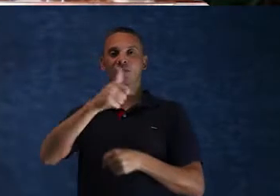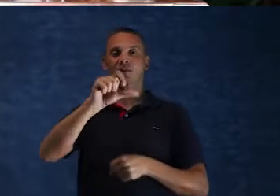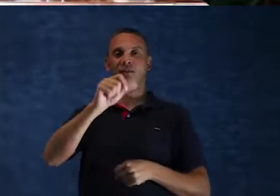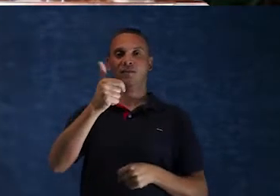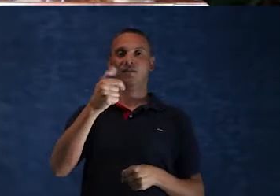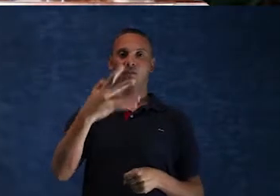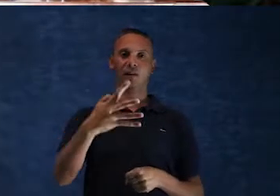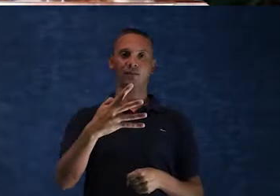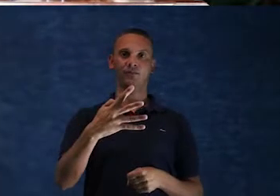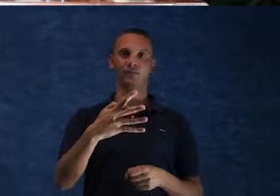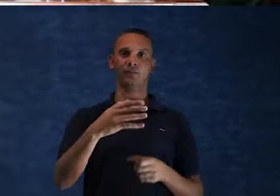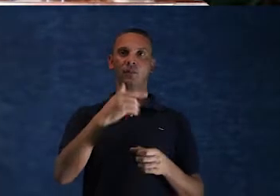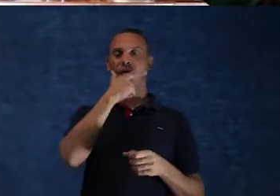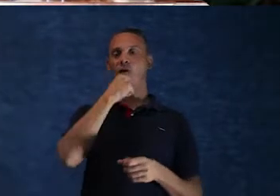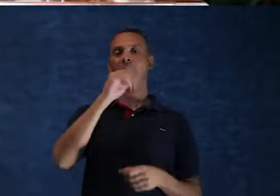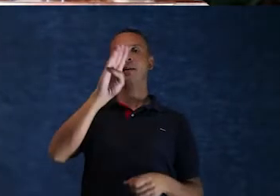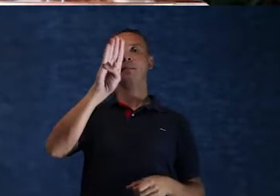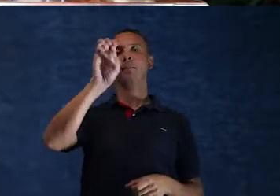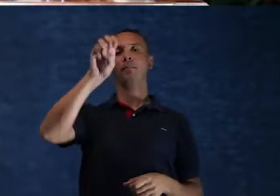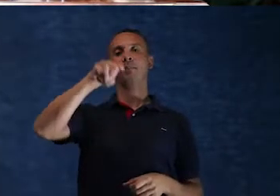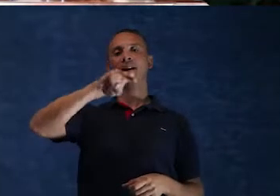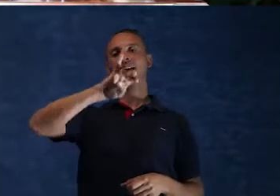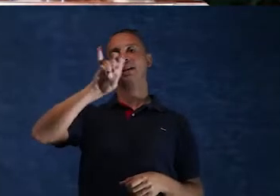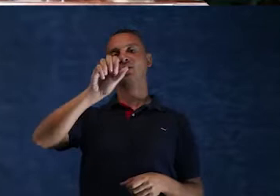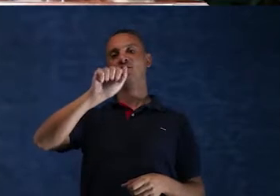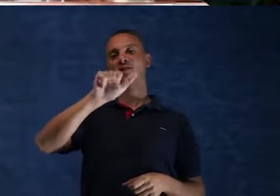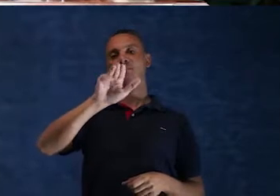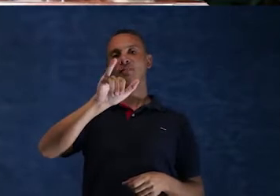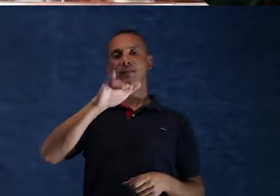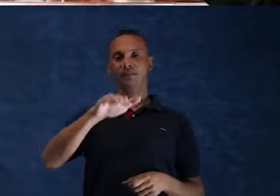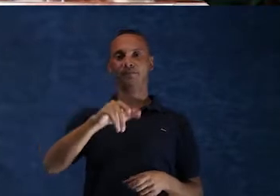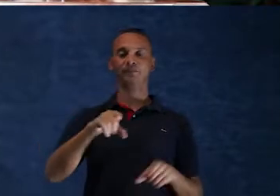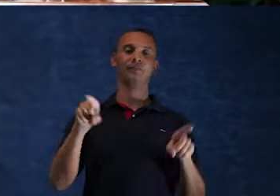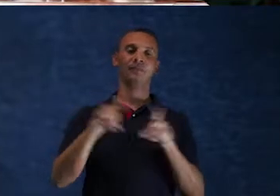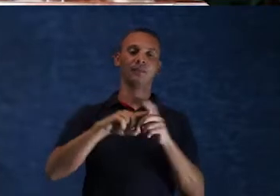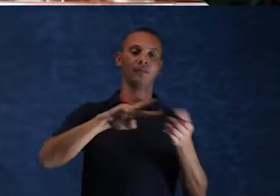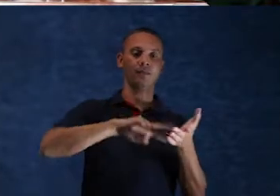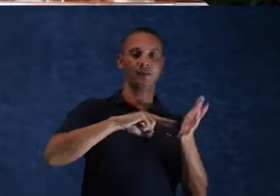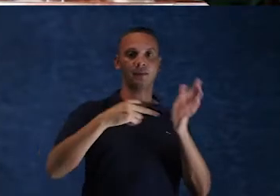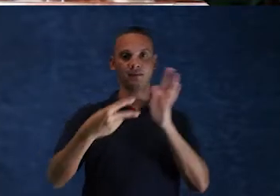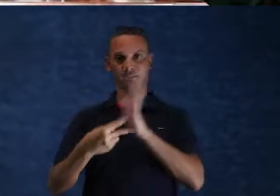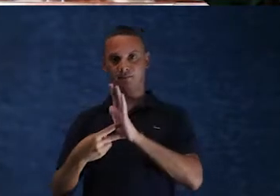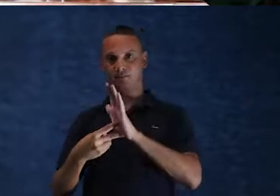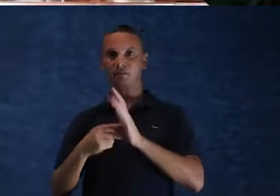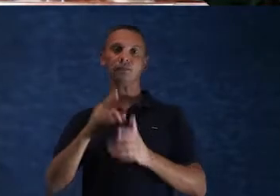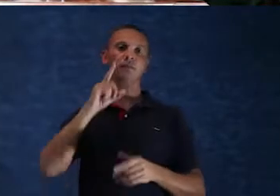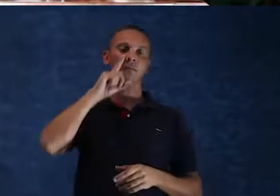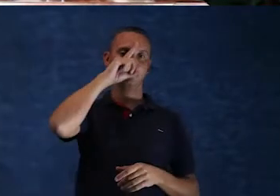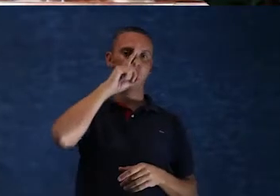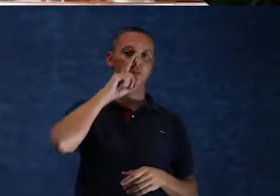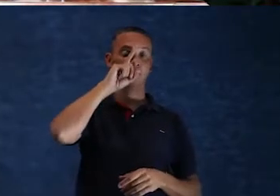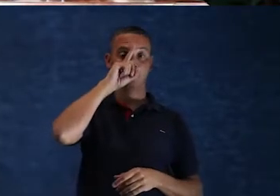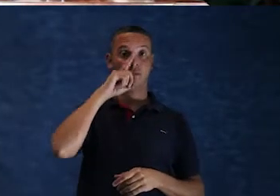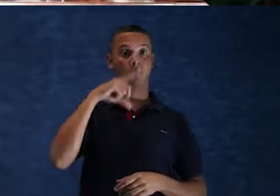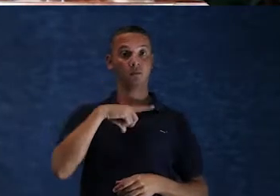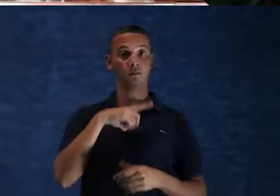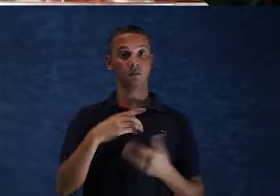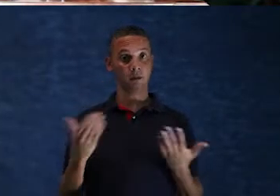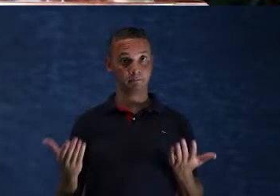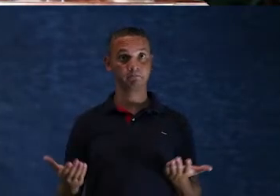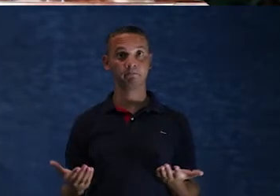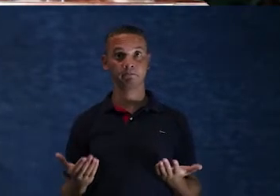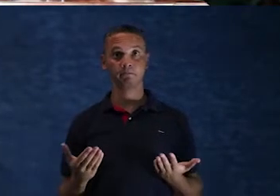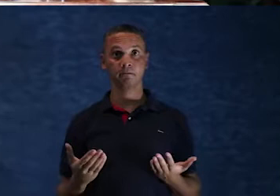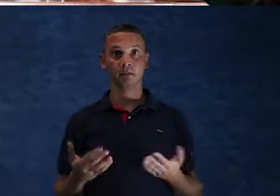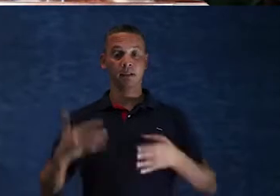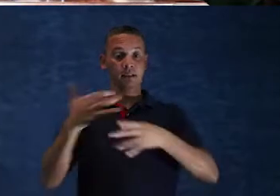Benjamin Constant, por exemplo. E, igualmente, tivemos que decifrá-los para enquadrar o perigo urbano. Desse modo,